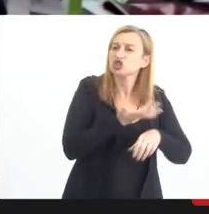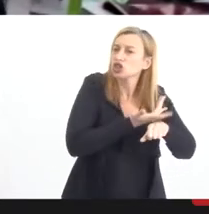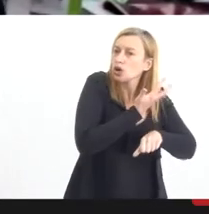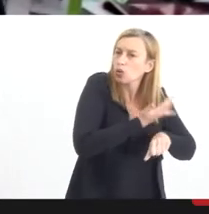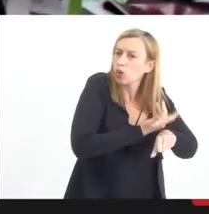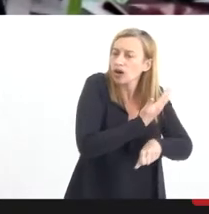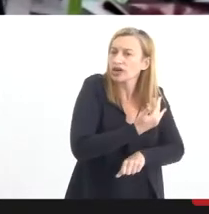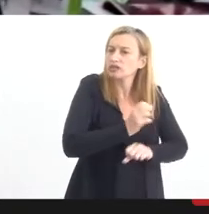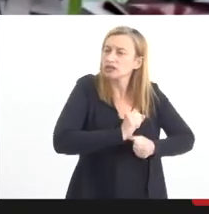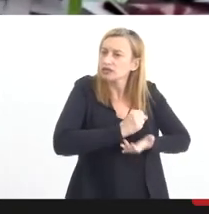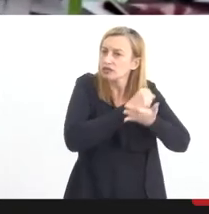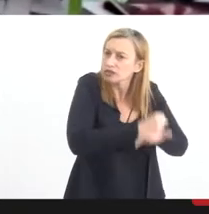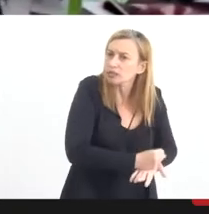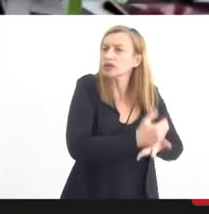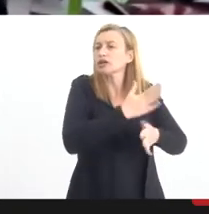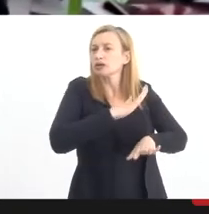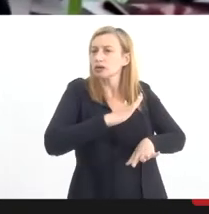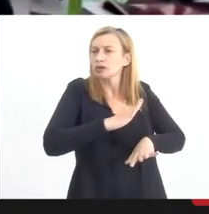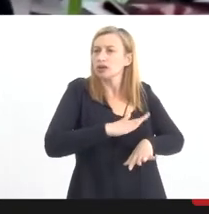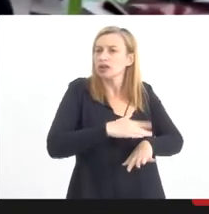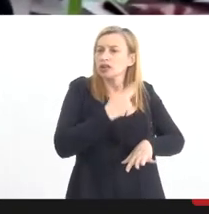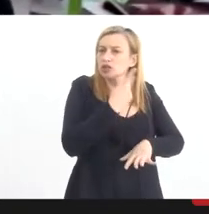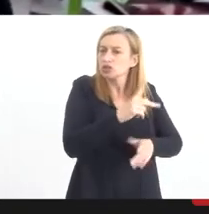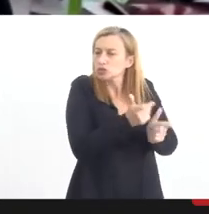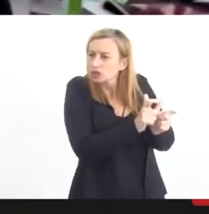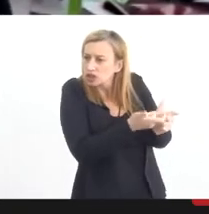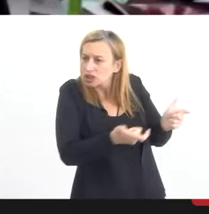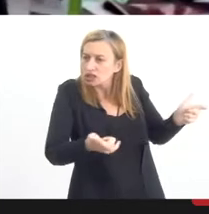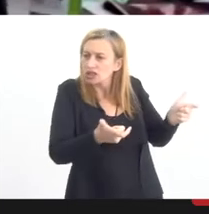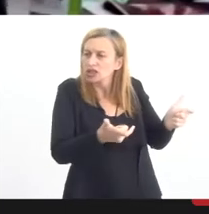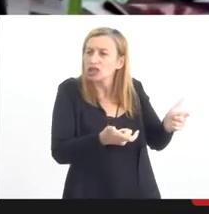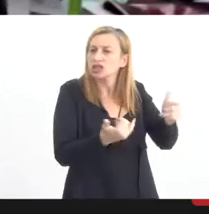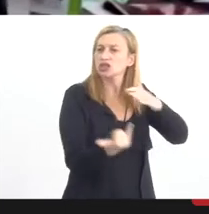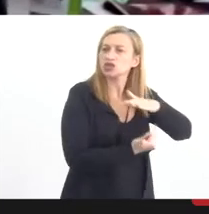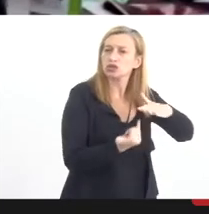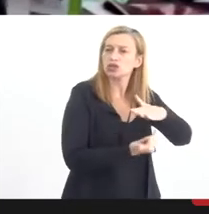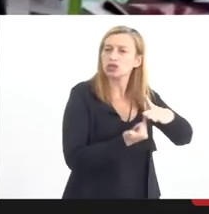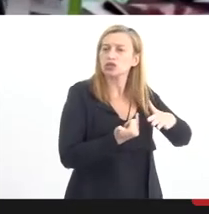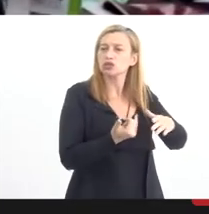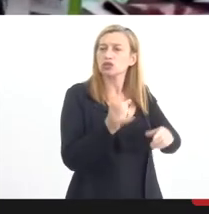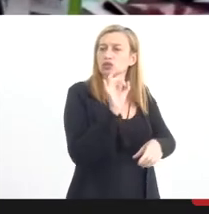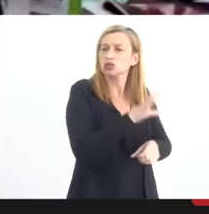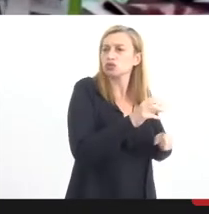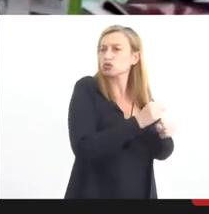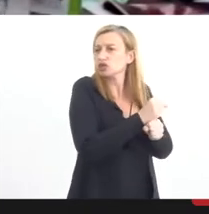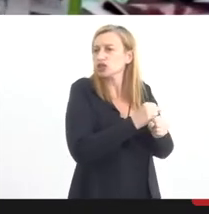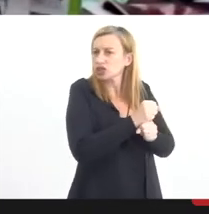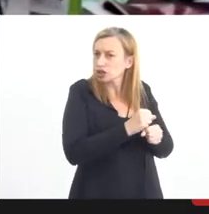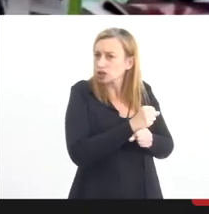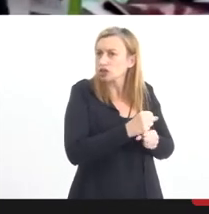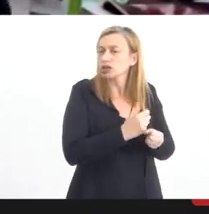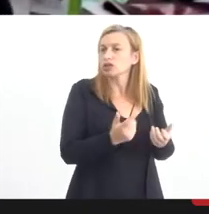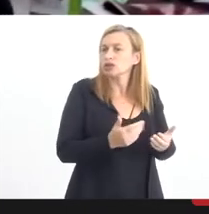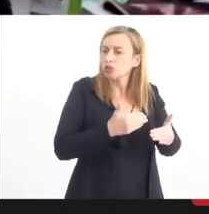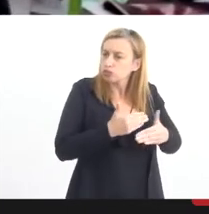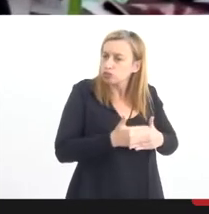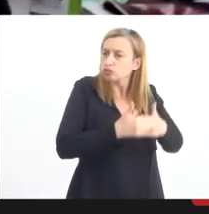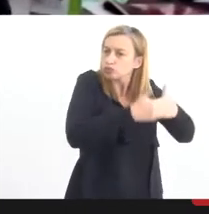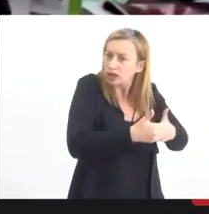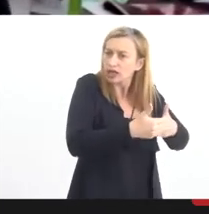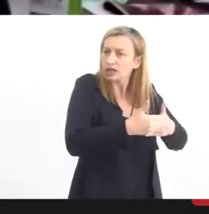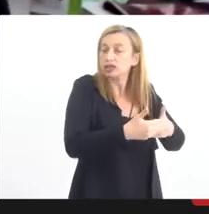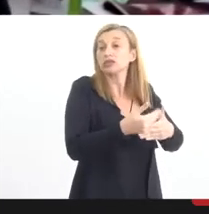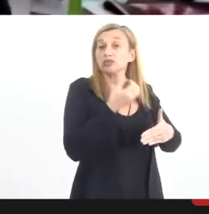se afirmando na sua grandeza institucional nas últimas décadas, dá um passo